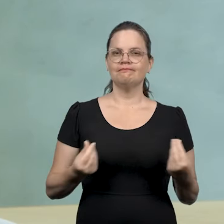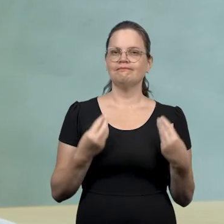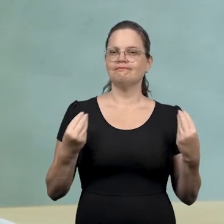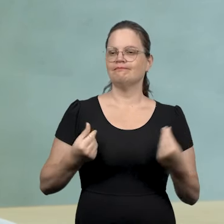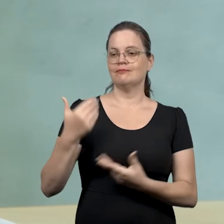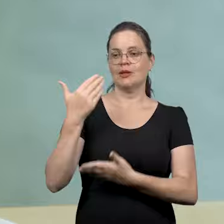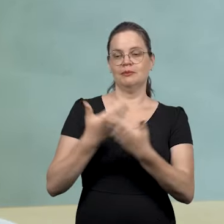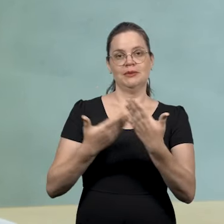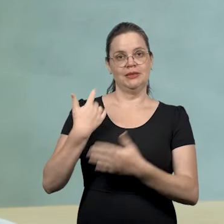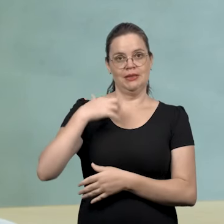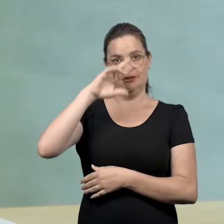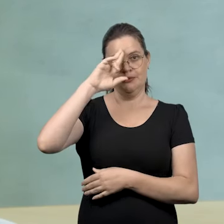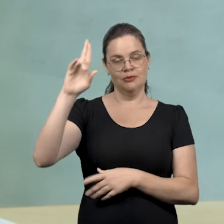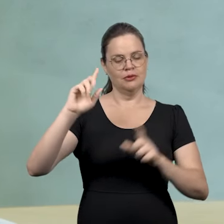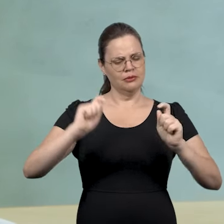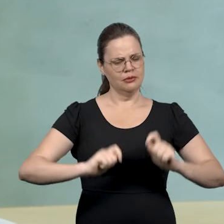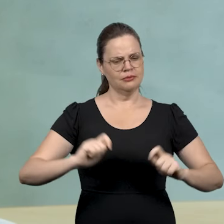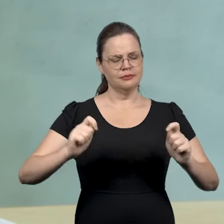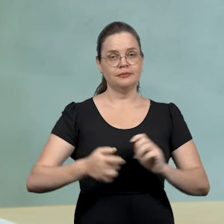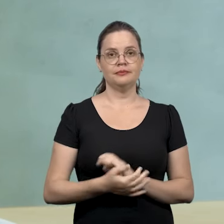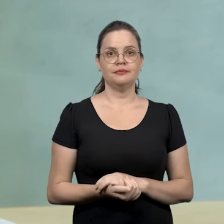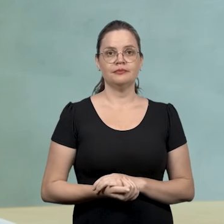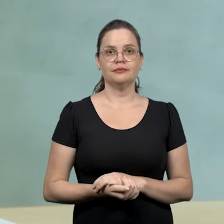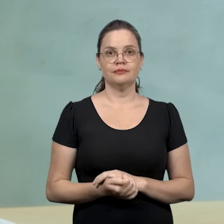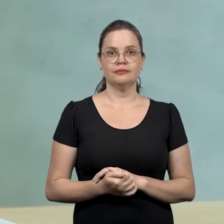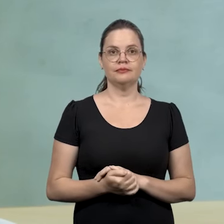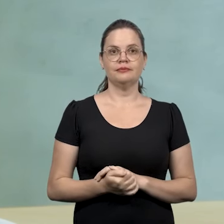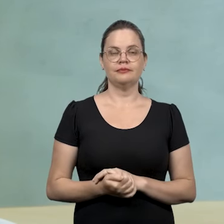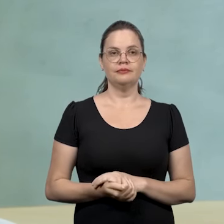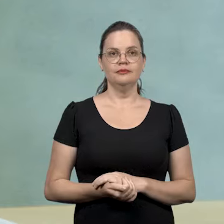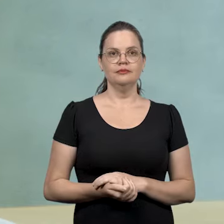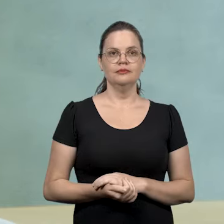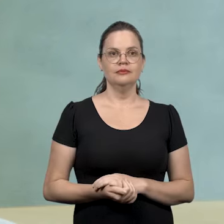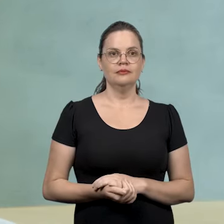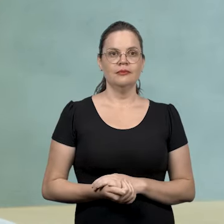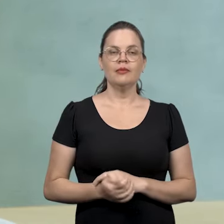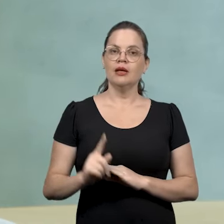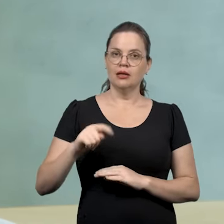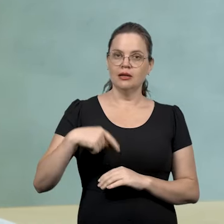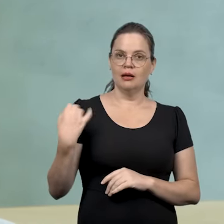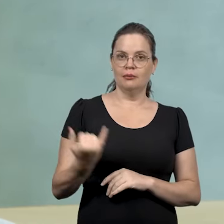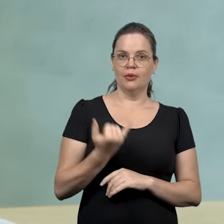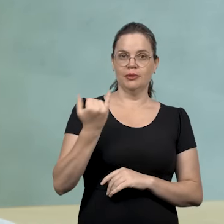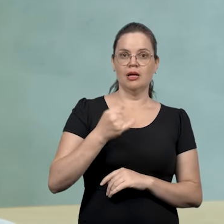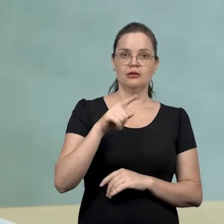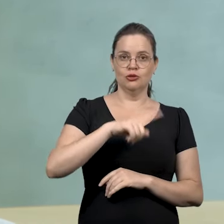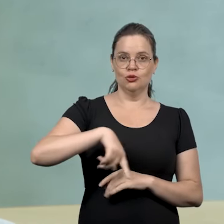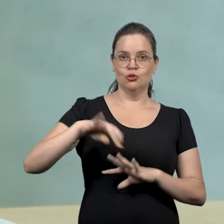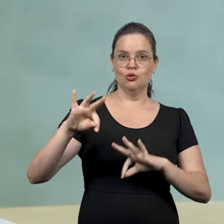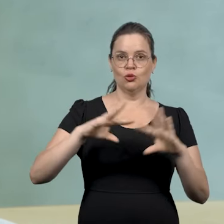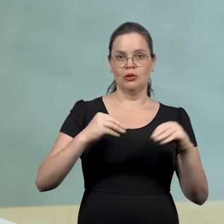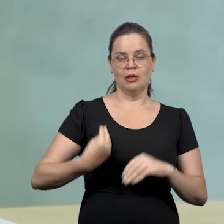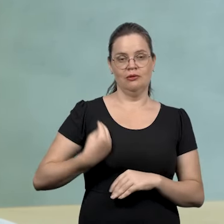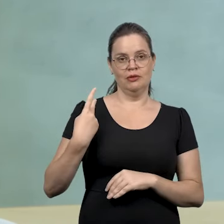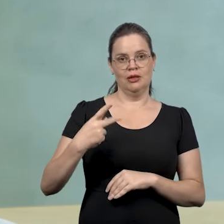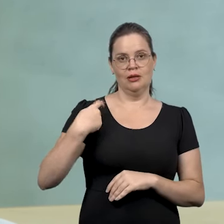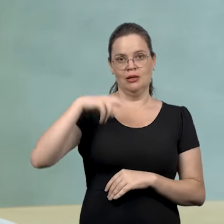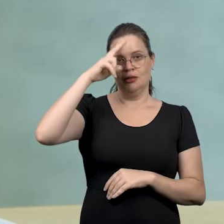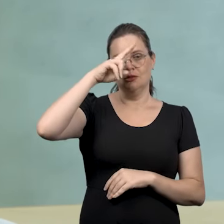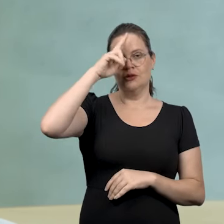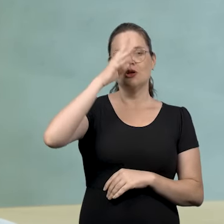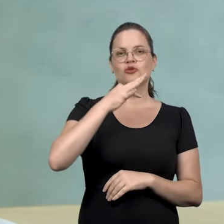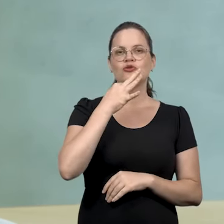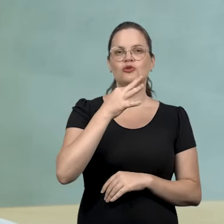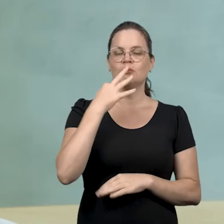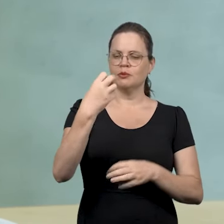diante da presença do Senhor, né? E são lições, pastor Marcos, muito importantes que Tomé traz para a gente,